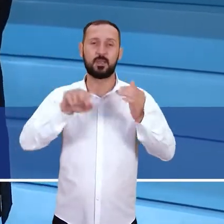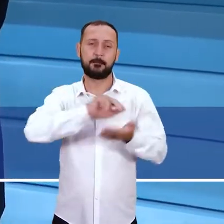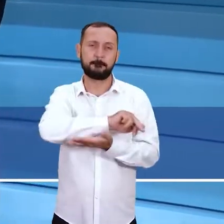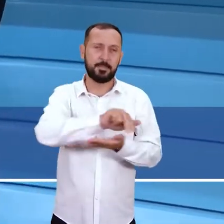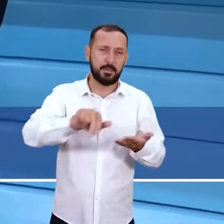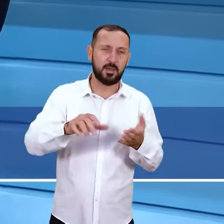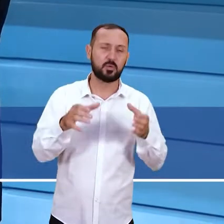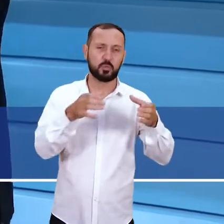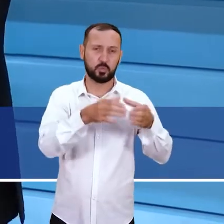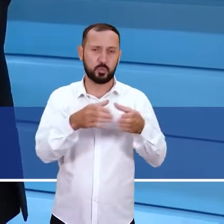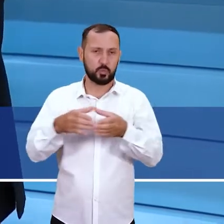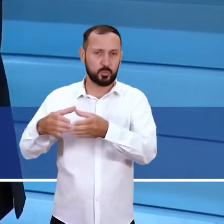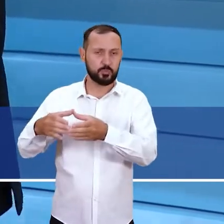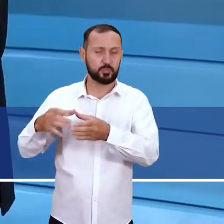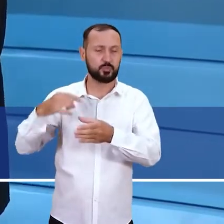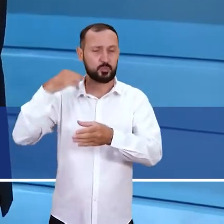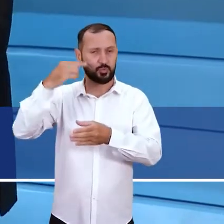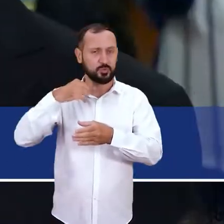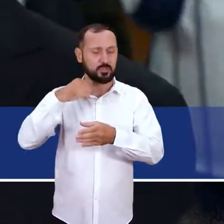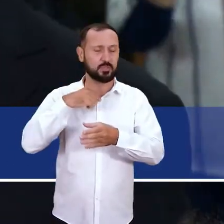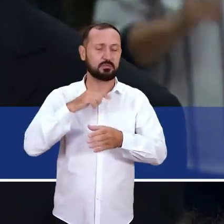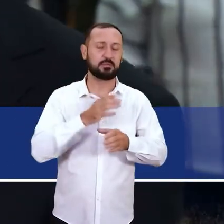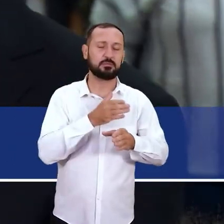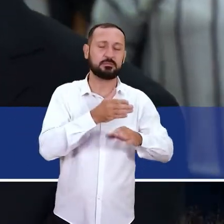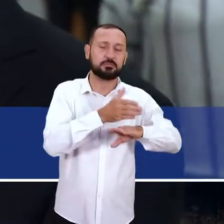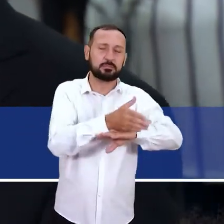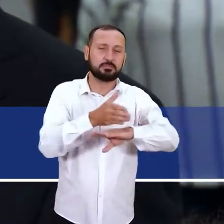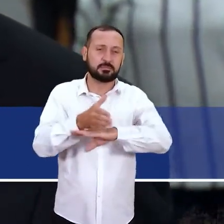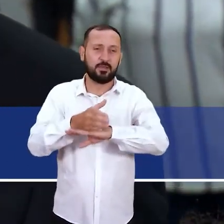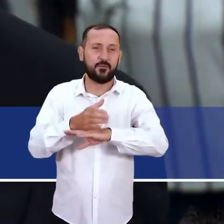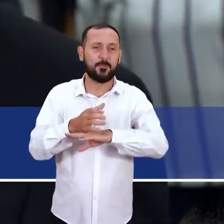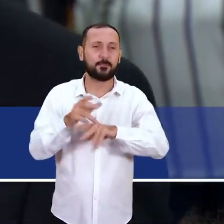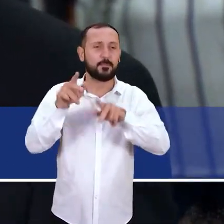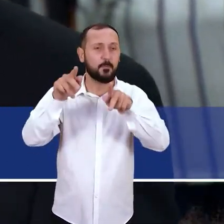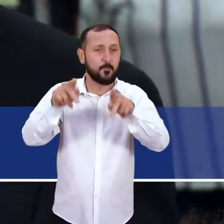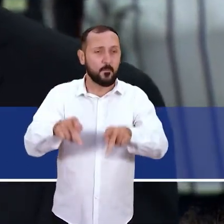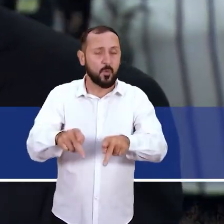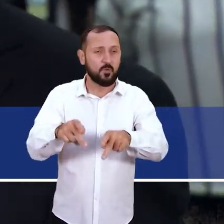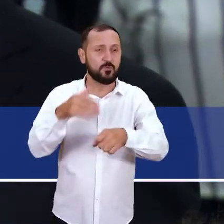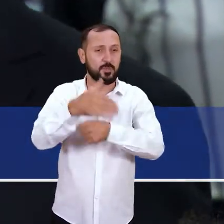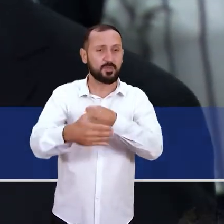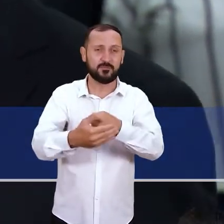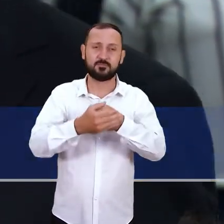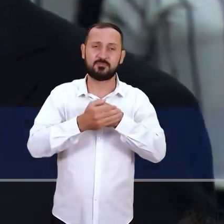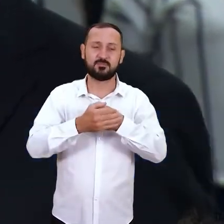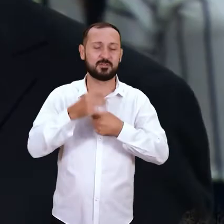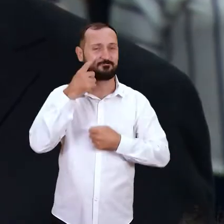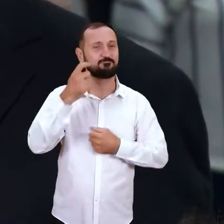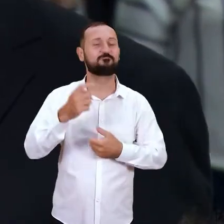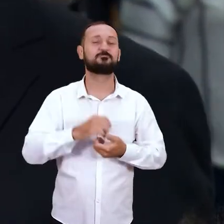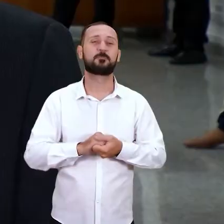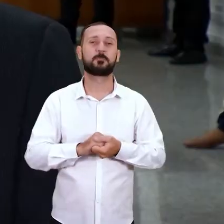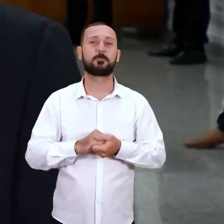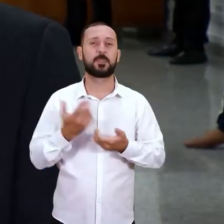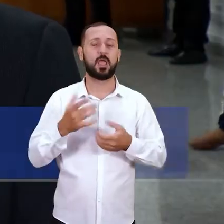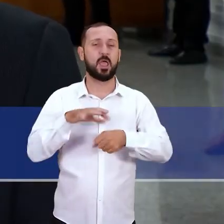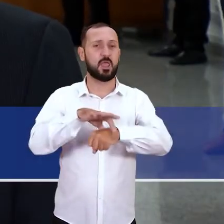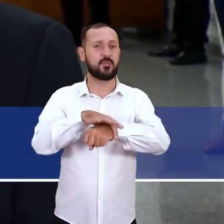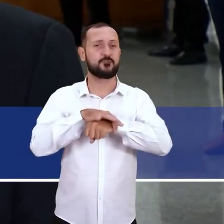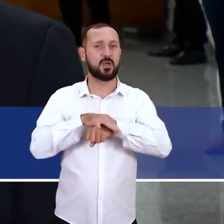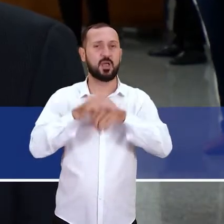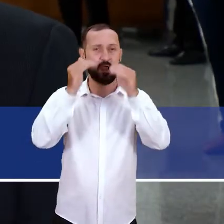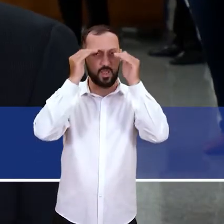as diversas áreas do direito em que a defensoria atua tornam a defesa dos mais necessitados ainda mais atrativa. A